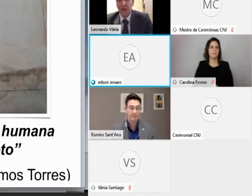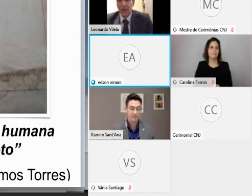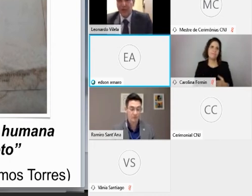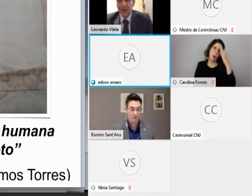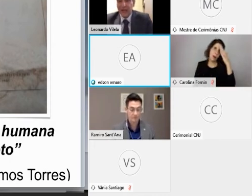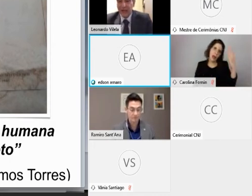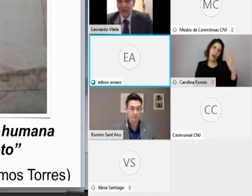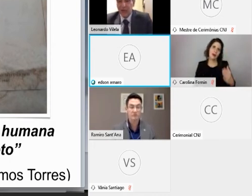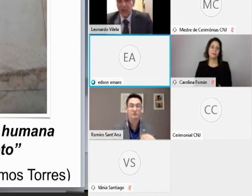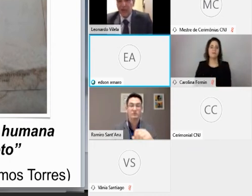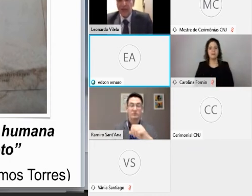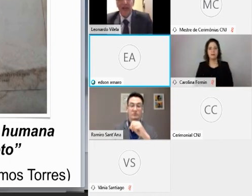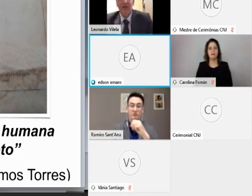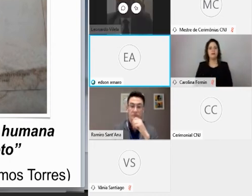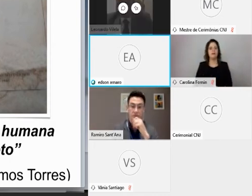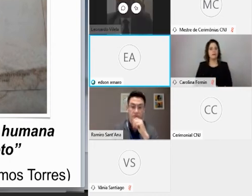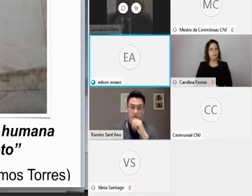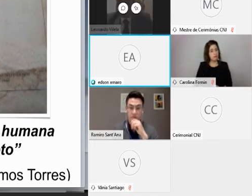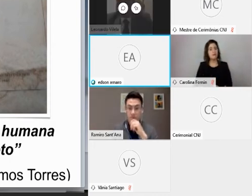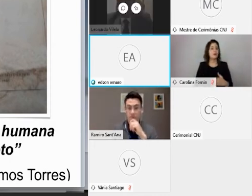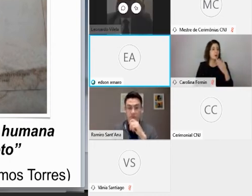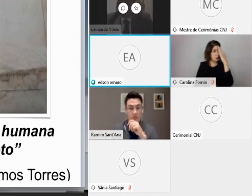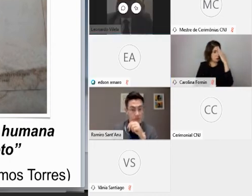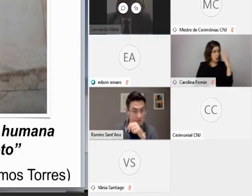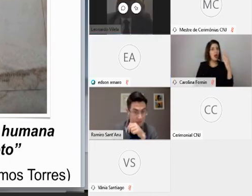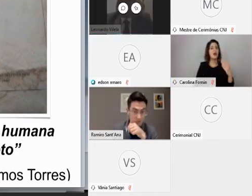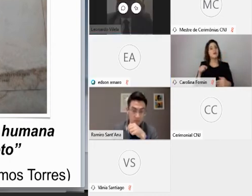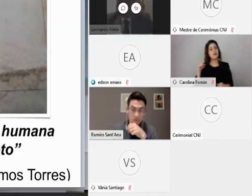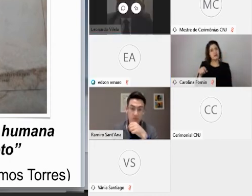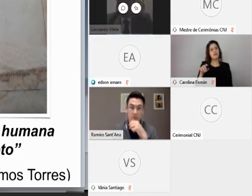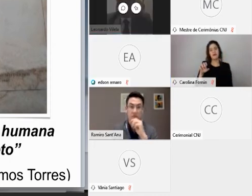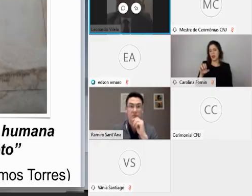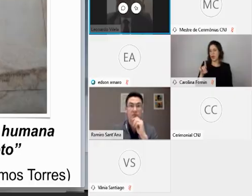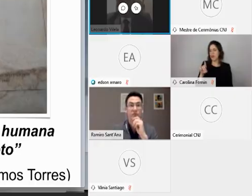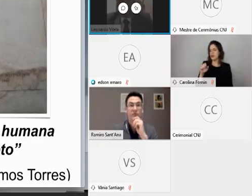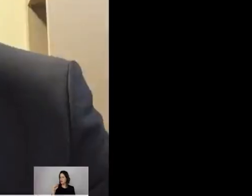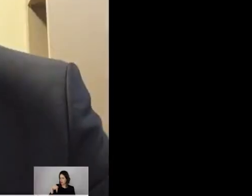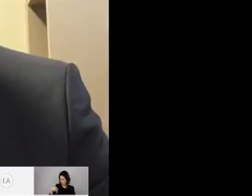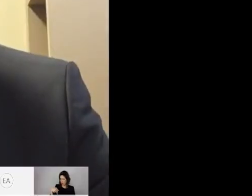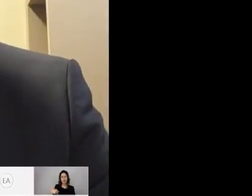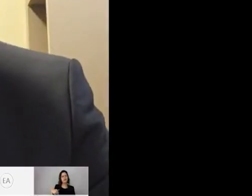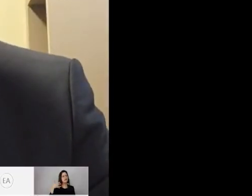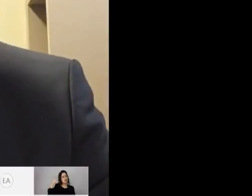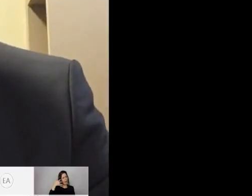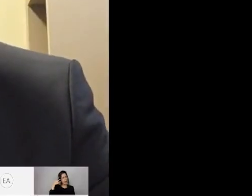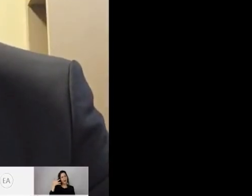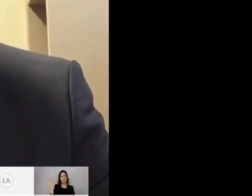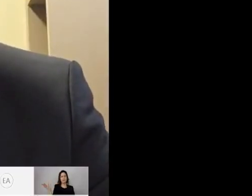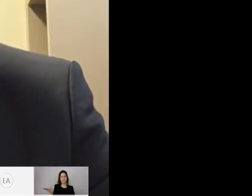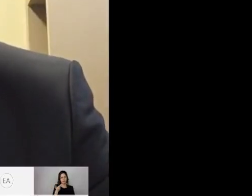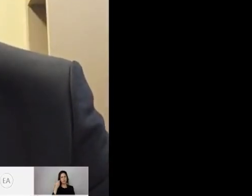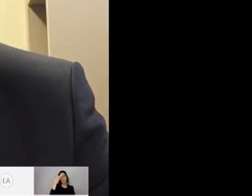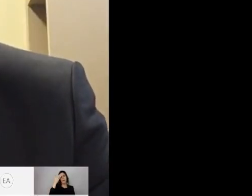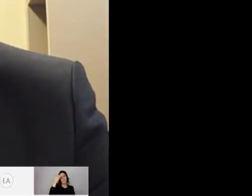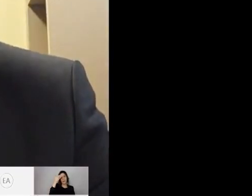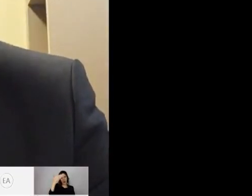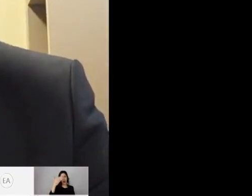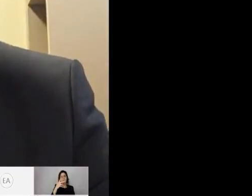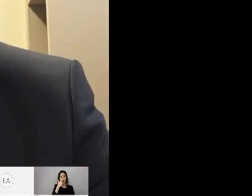Muito obrigado, doutor Edson Amaro, pela sua brilhante exposição. Traz um